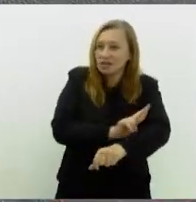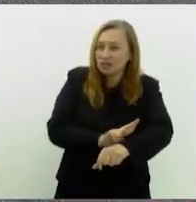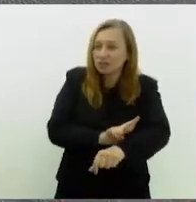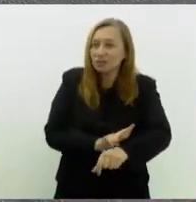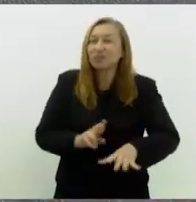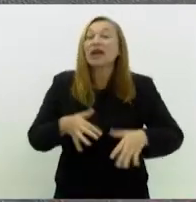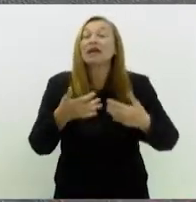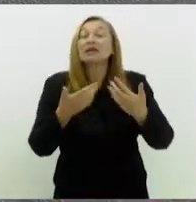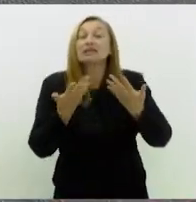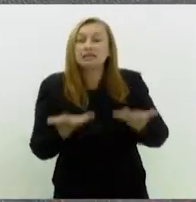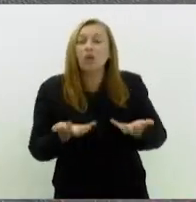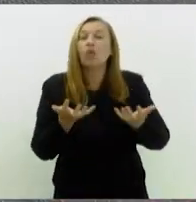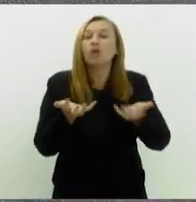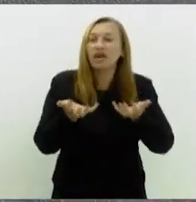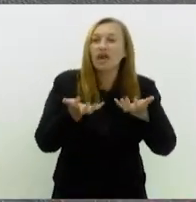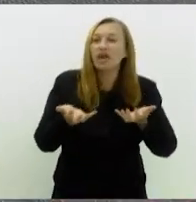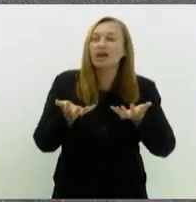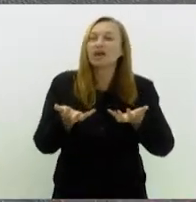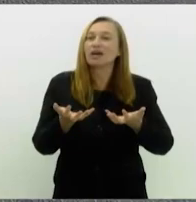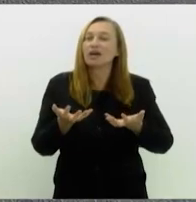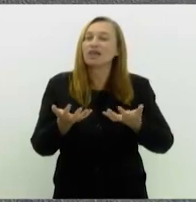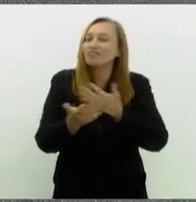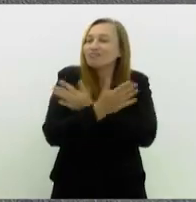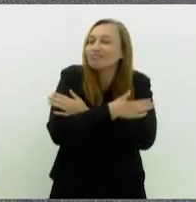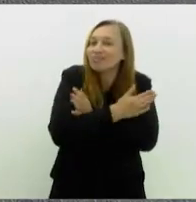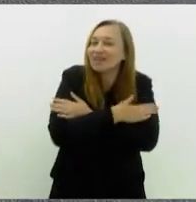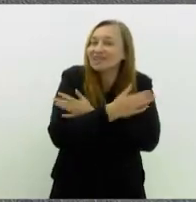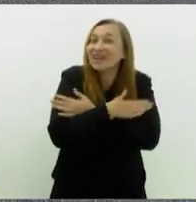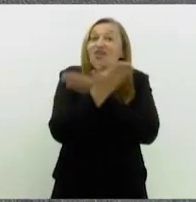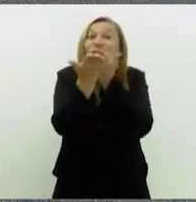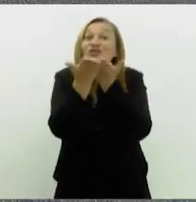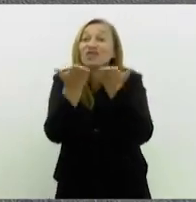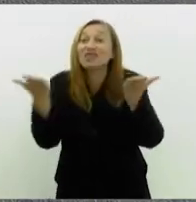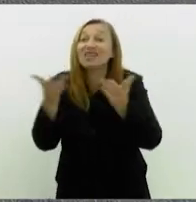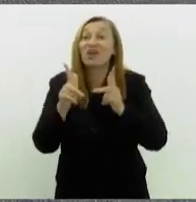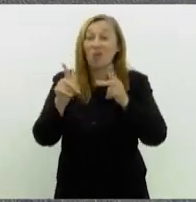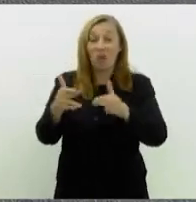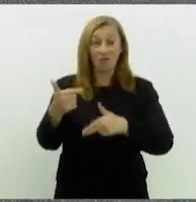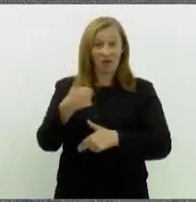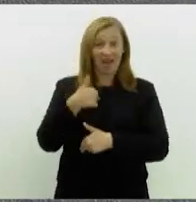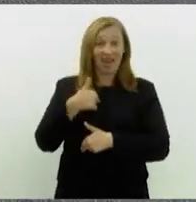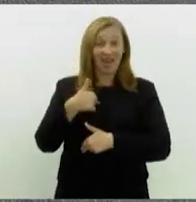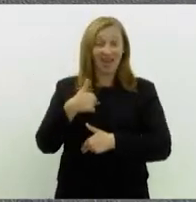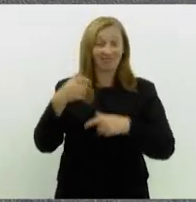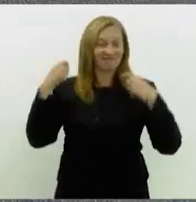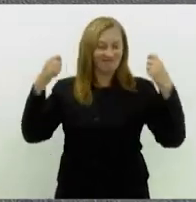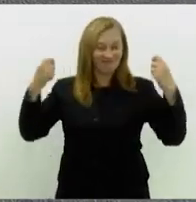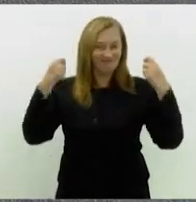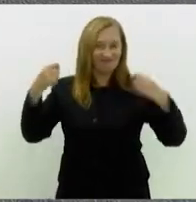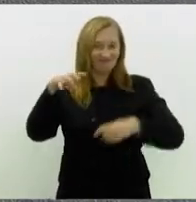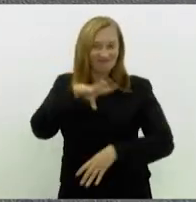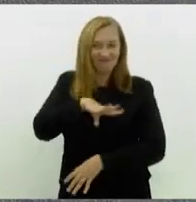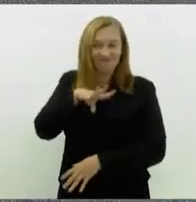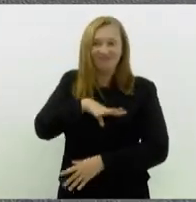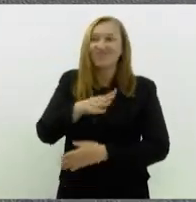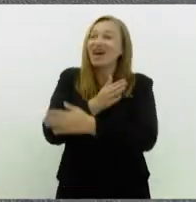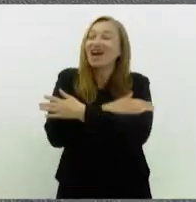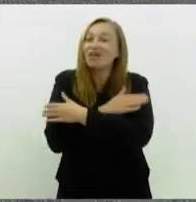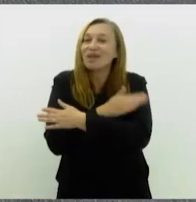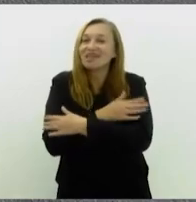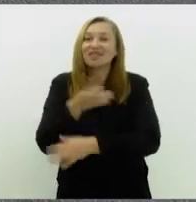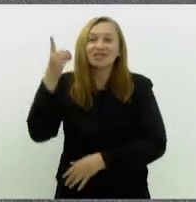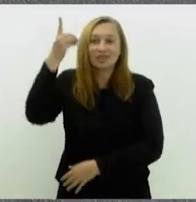eu quero abraçar os meus companheiros que como eu torcem pelo Vasco abraçar o